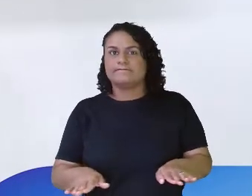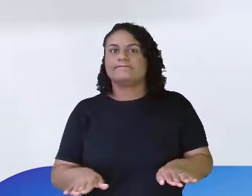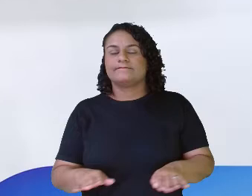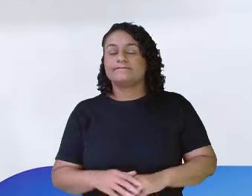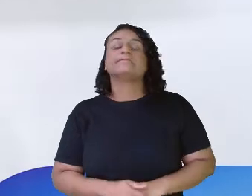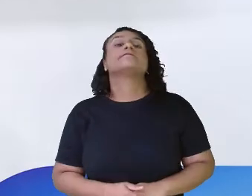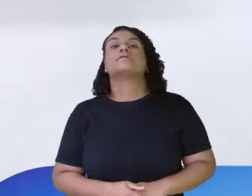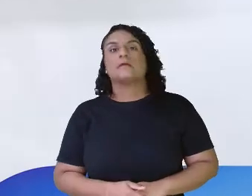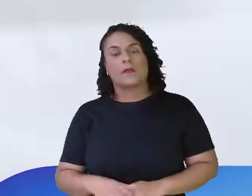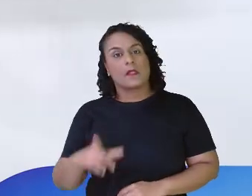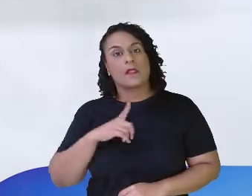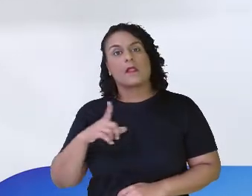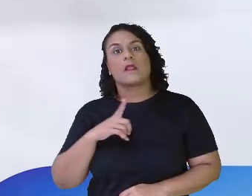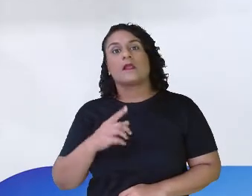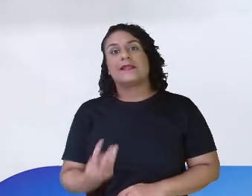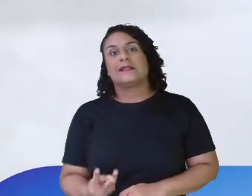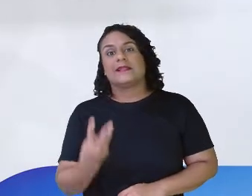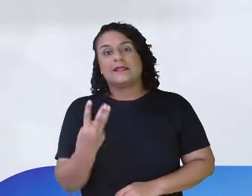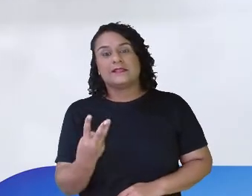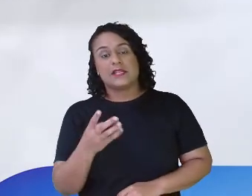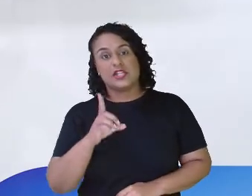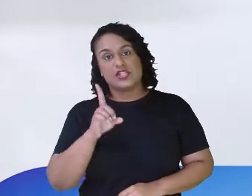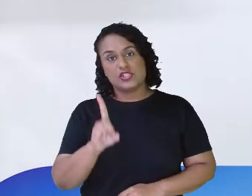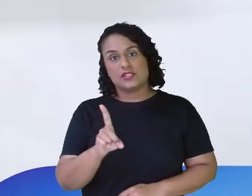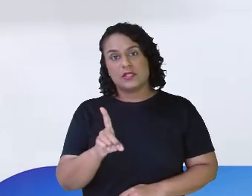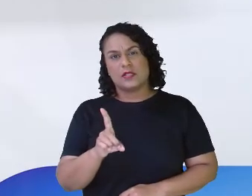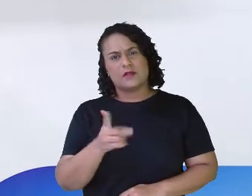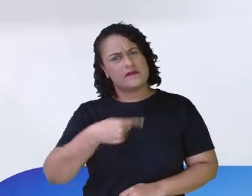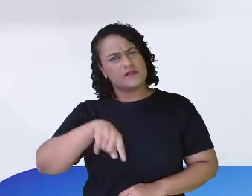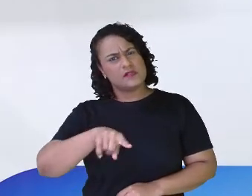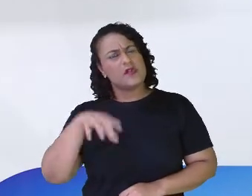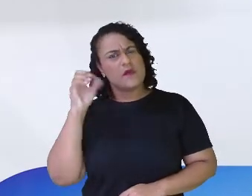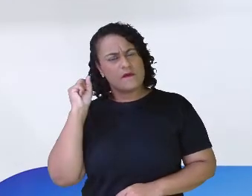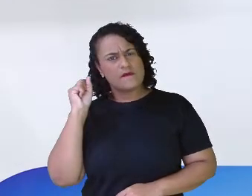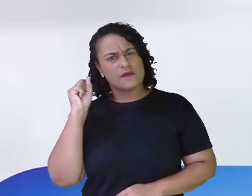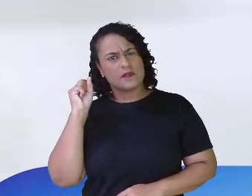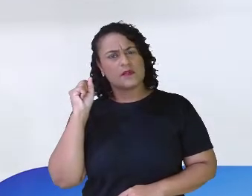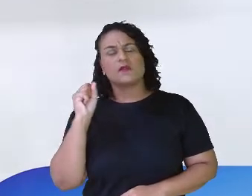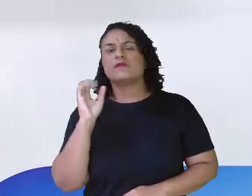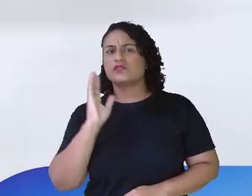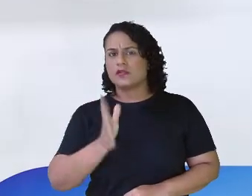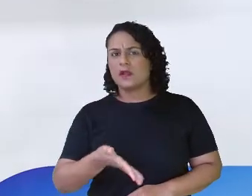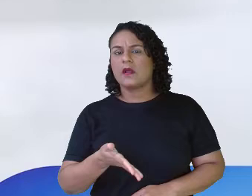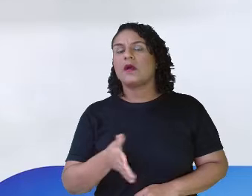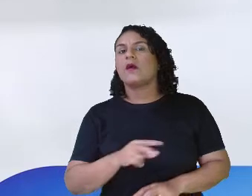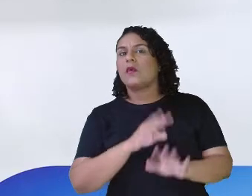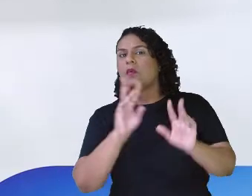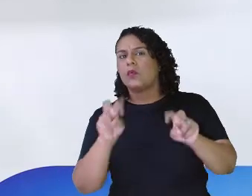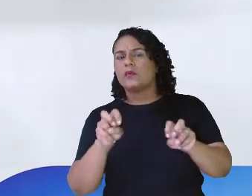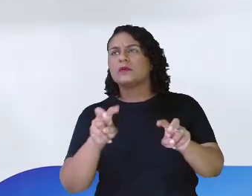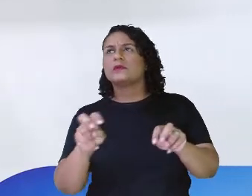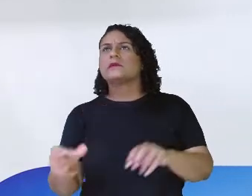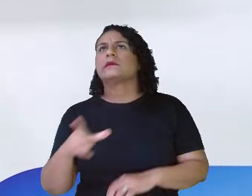não. Eles têm 3 dimensões. Vocês já ouviram falar sobre eu